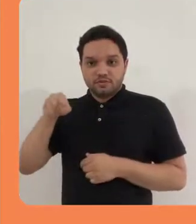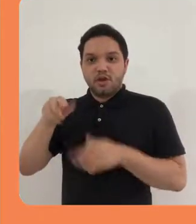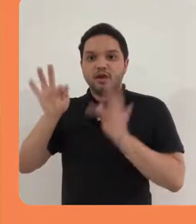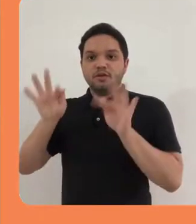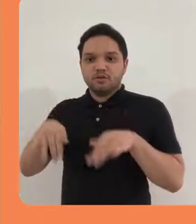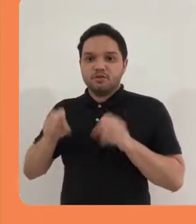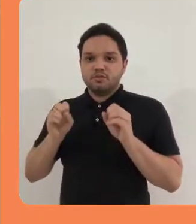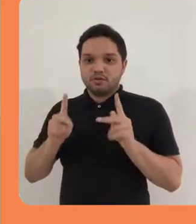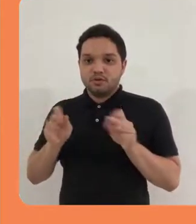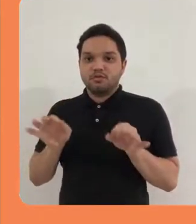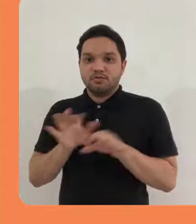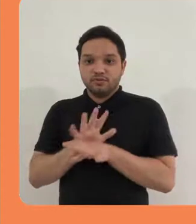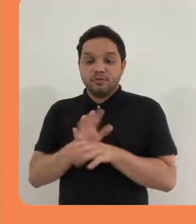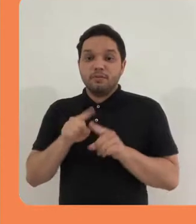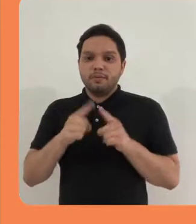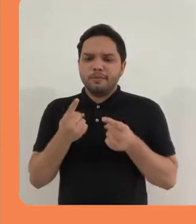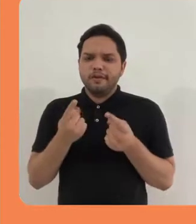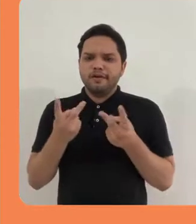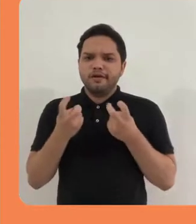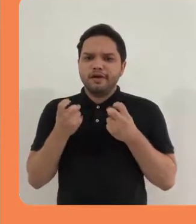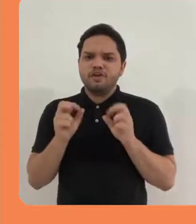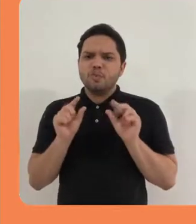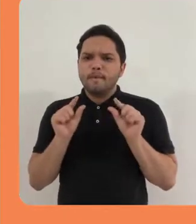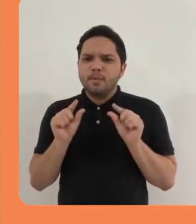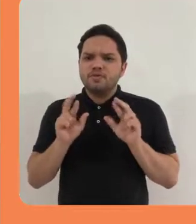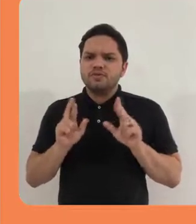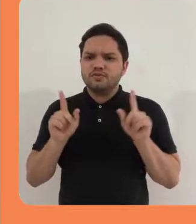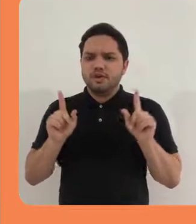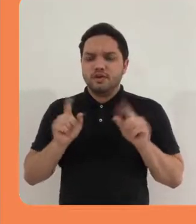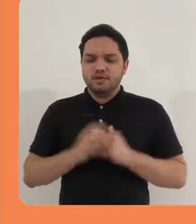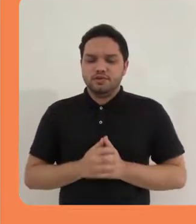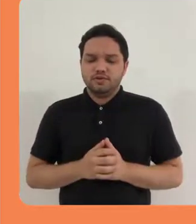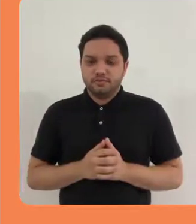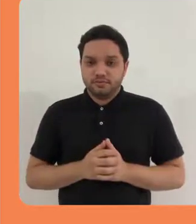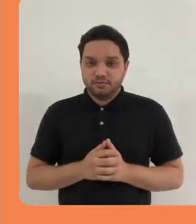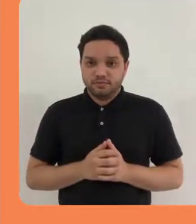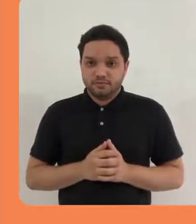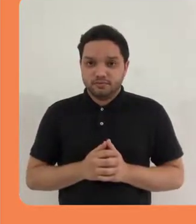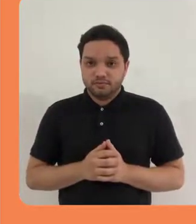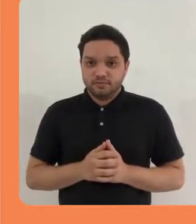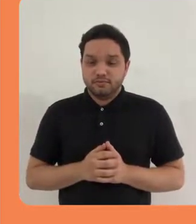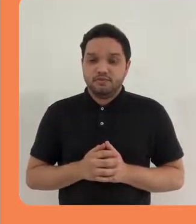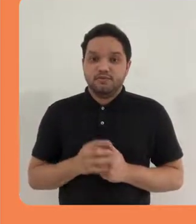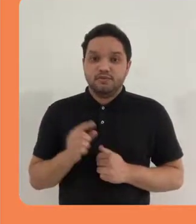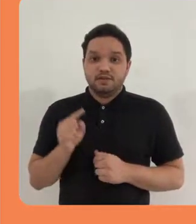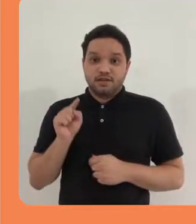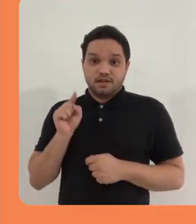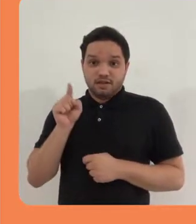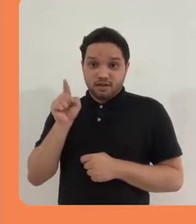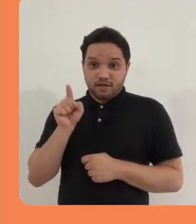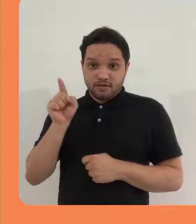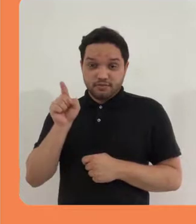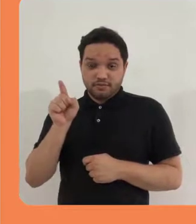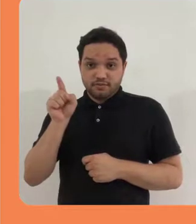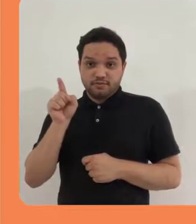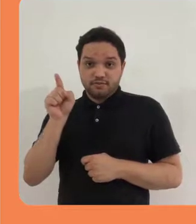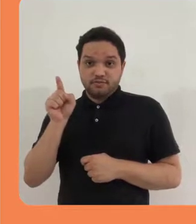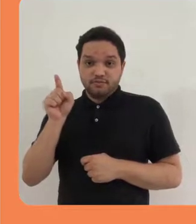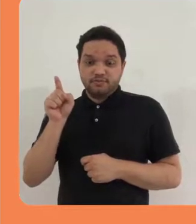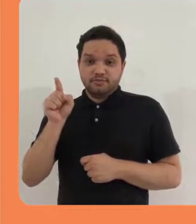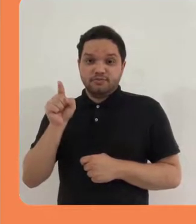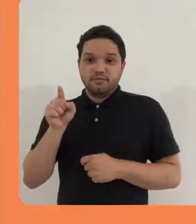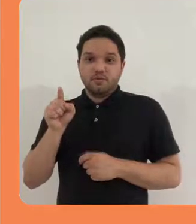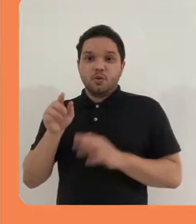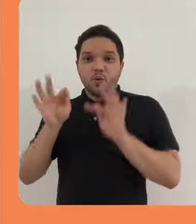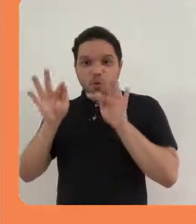é a primeira delas eu vou mostrar é a opção aqui da primeira tarefa ela já está marcada como concluída mas vocês viram que ela é um pouquinho